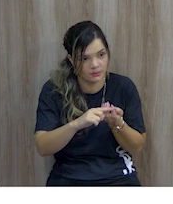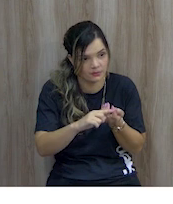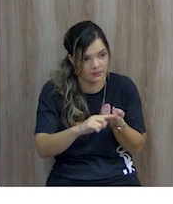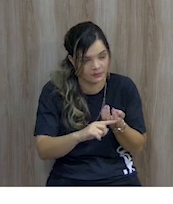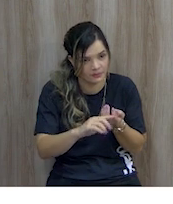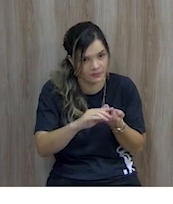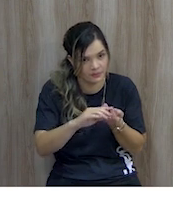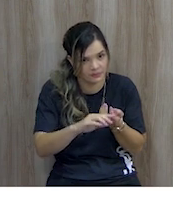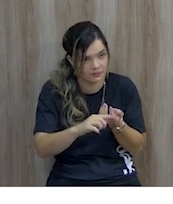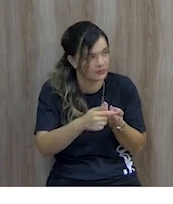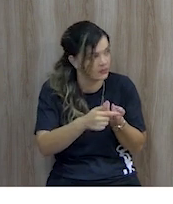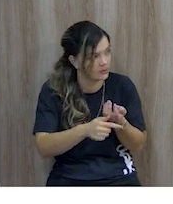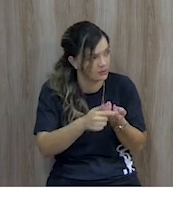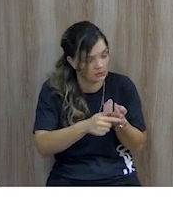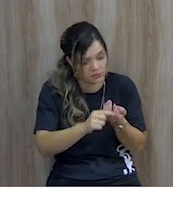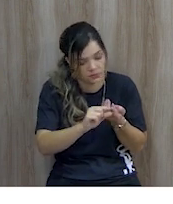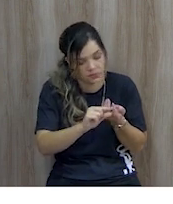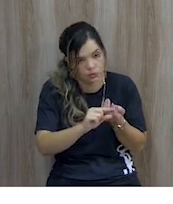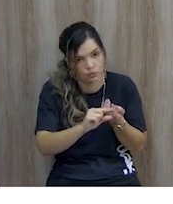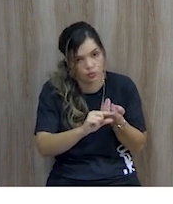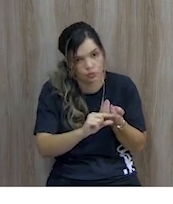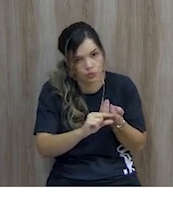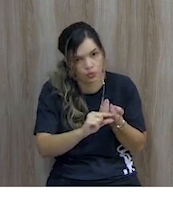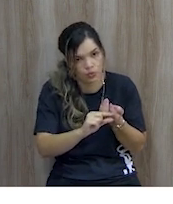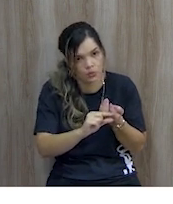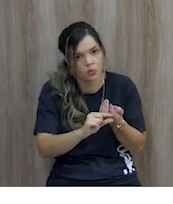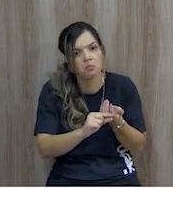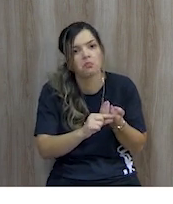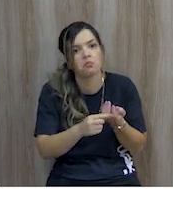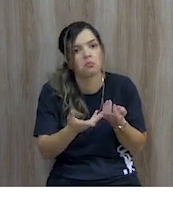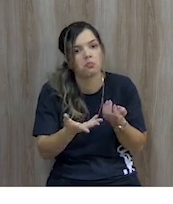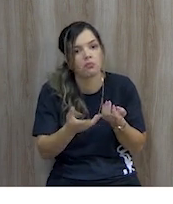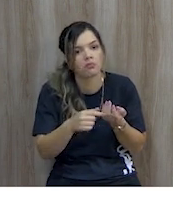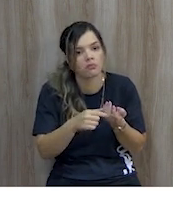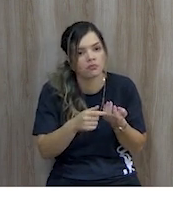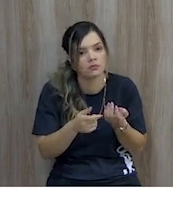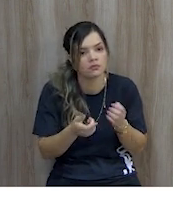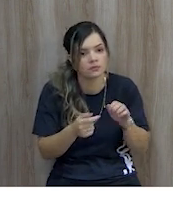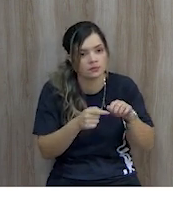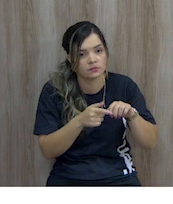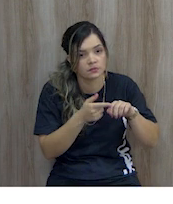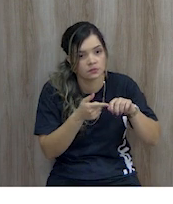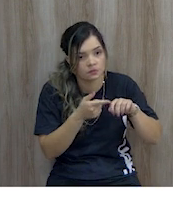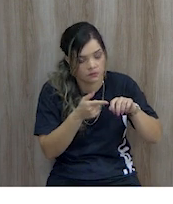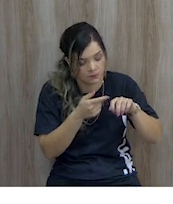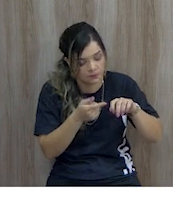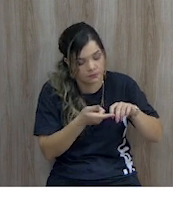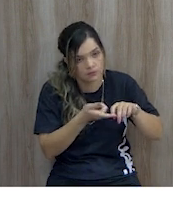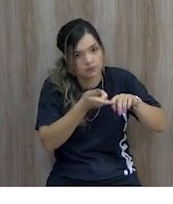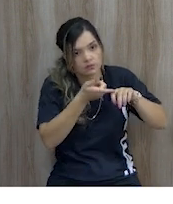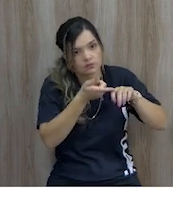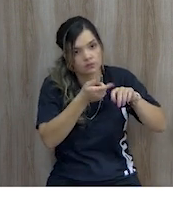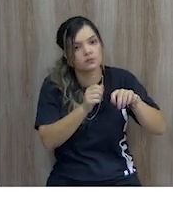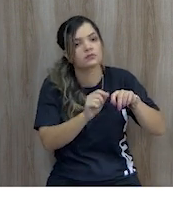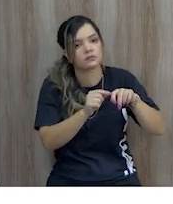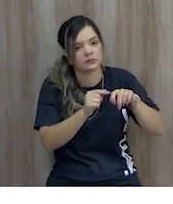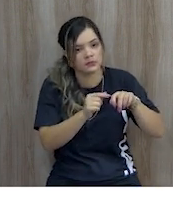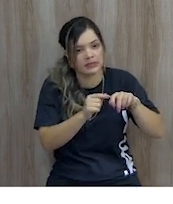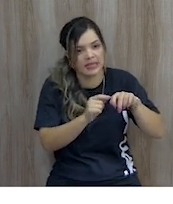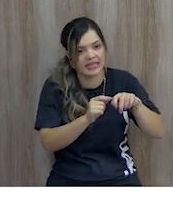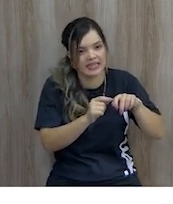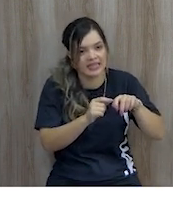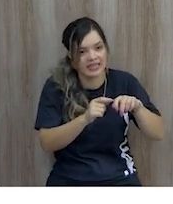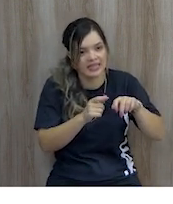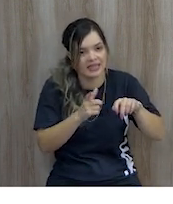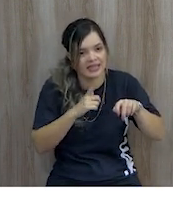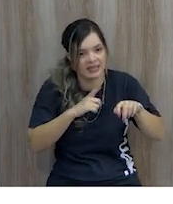reseção unitária, eu vou fazer 2 relaxantes. Estão conseguindo ver? Vou dar junção esmalte-cemento e